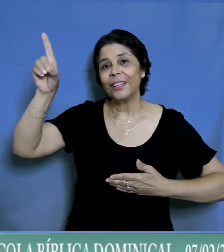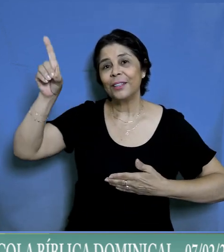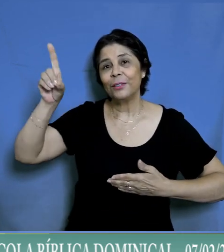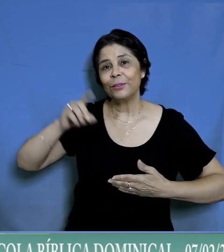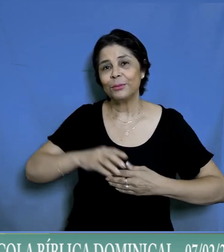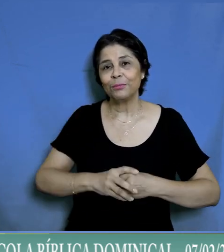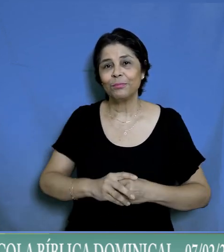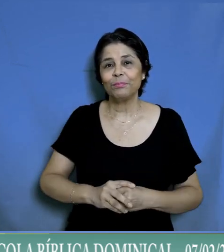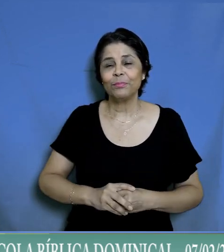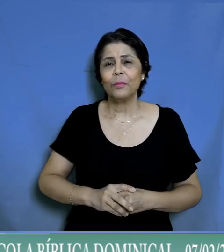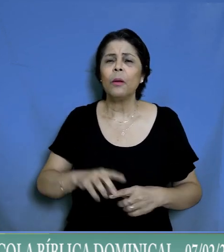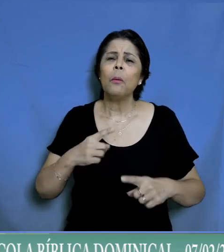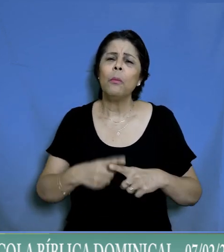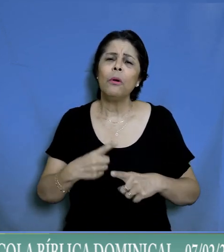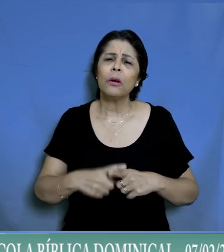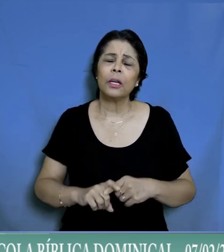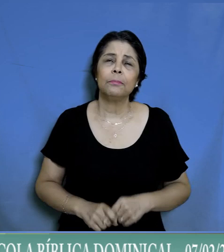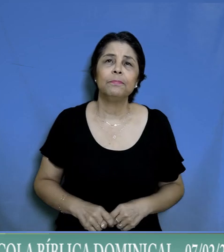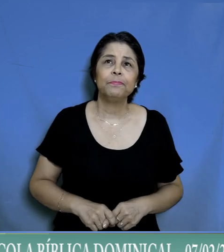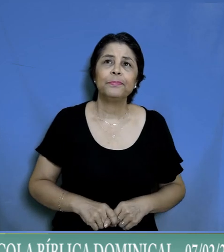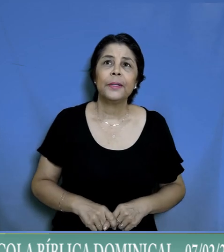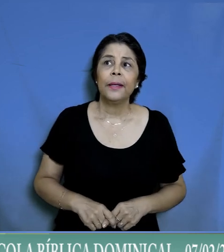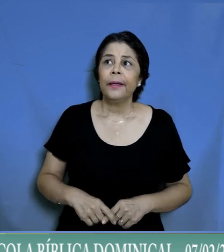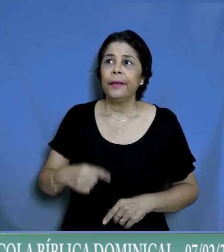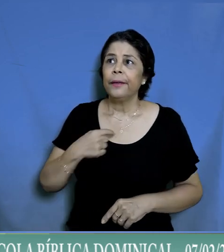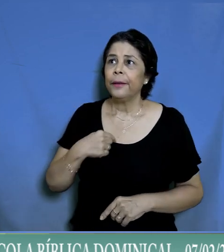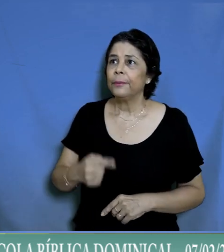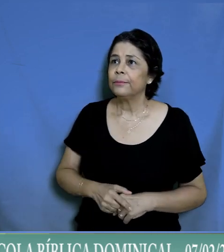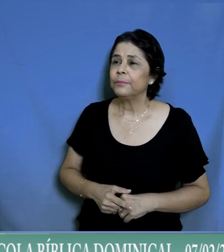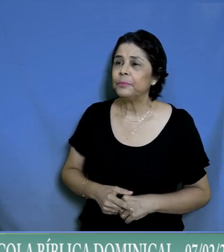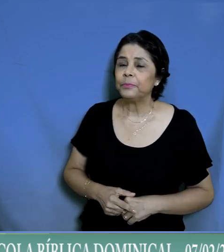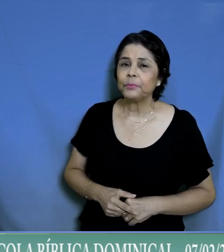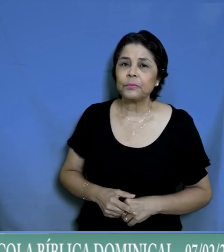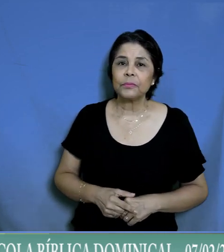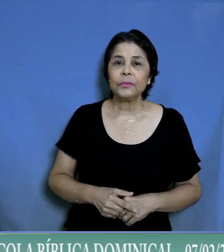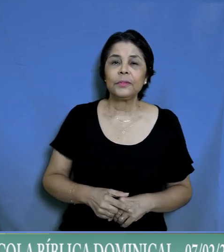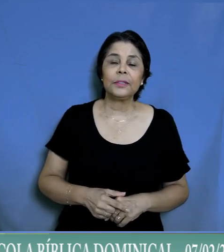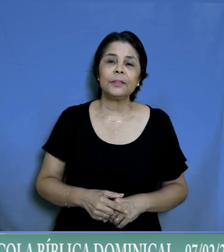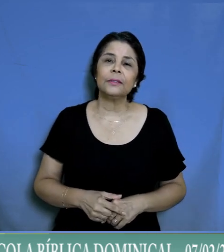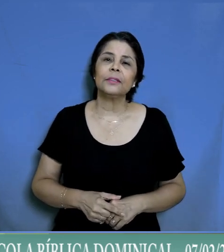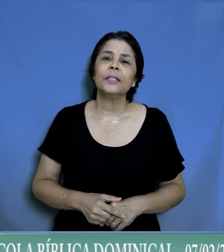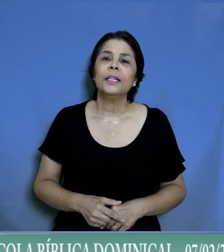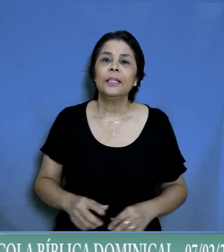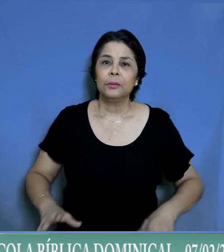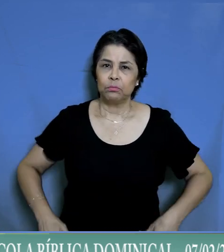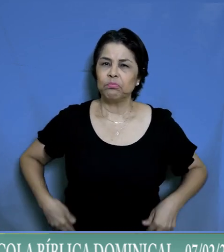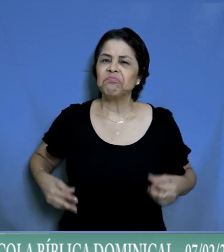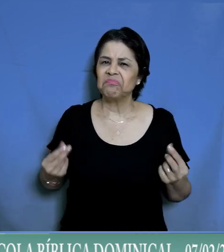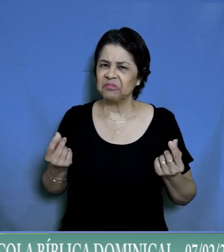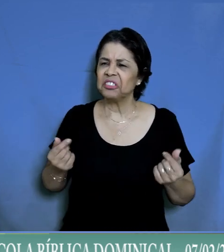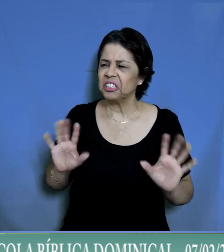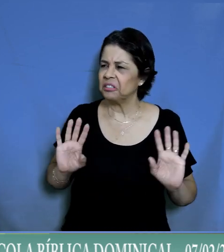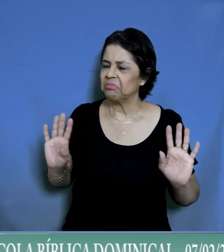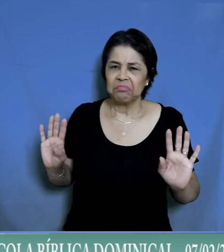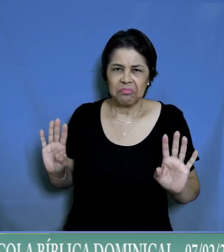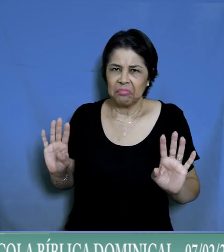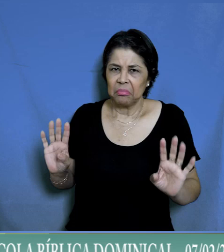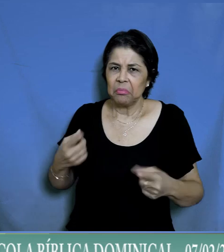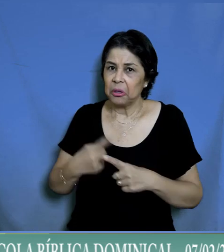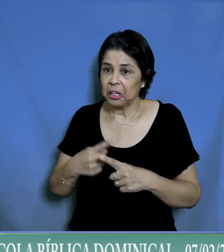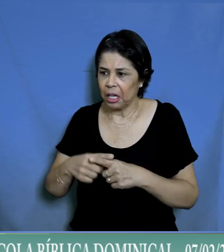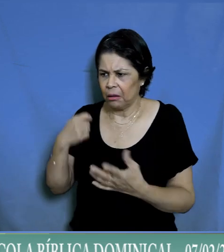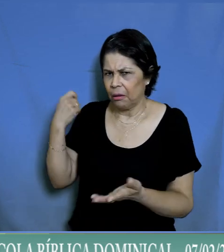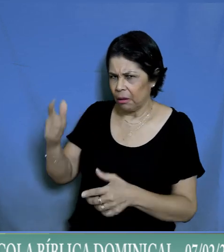da queda. Não, o trabalho existia antes da queda. Deus mandou Adão cultivar a terra. Adão